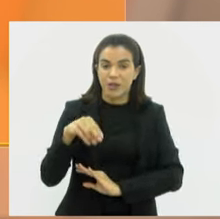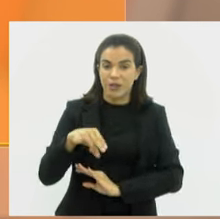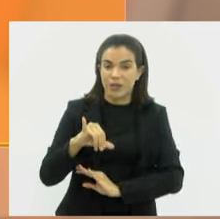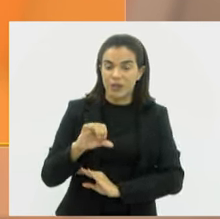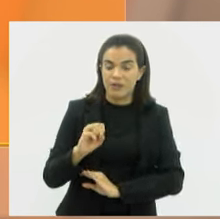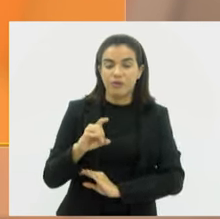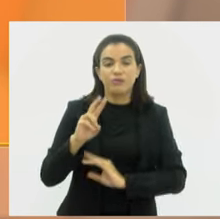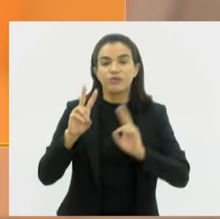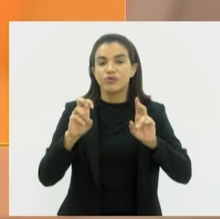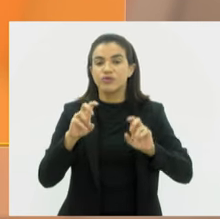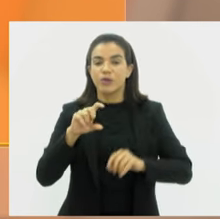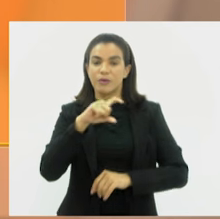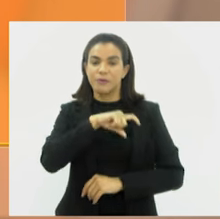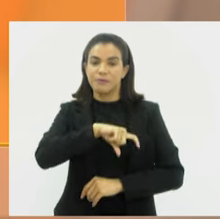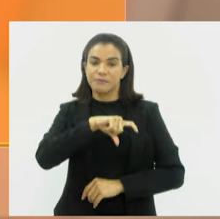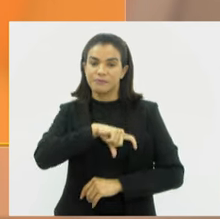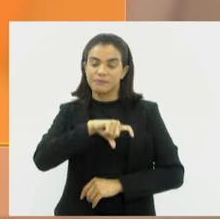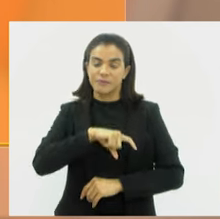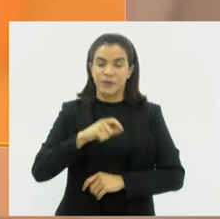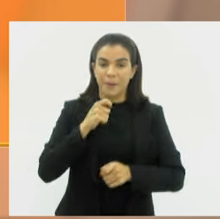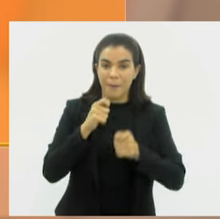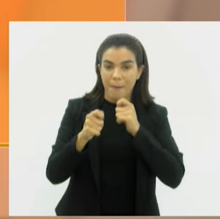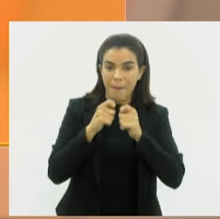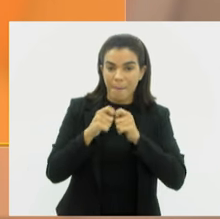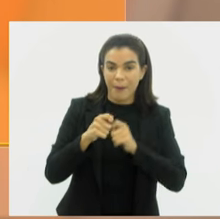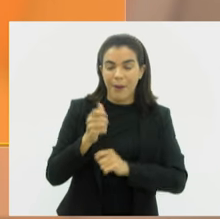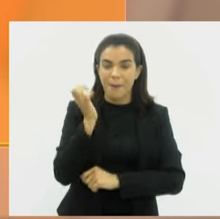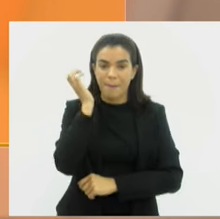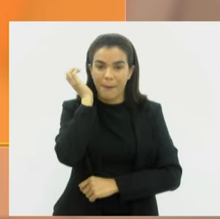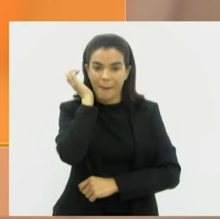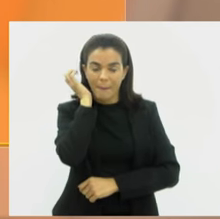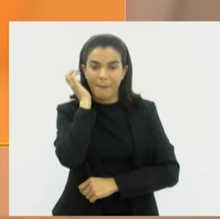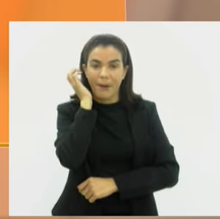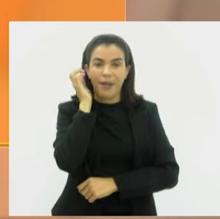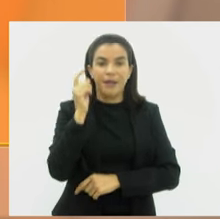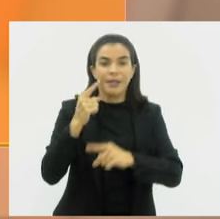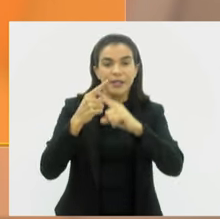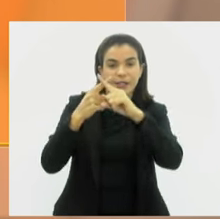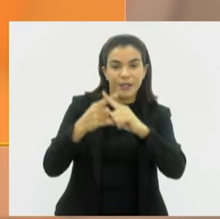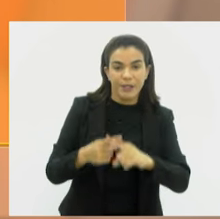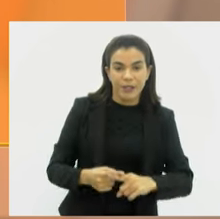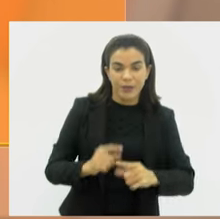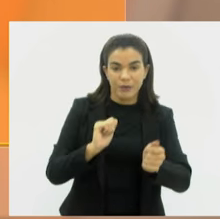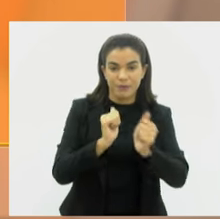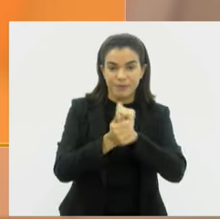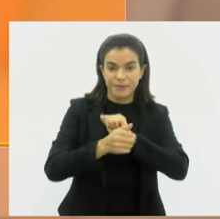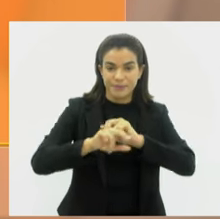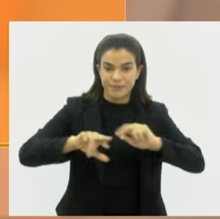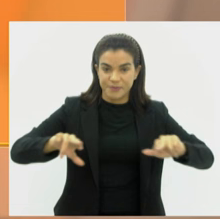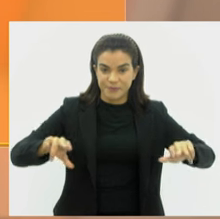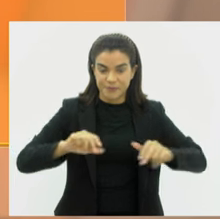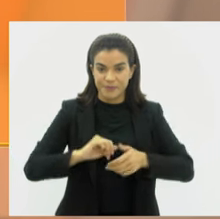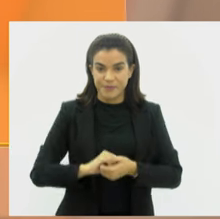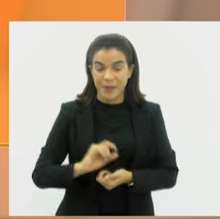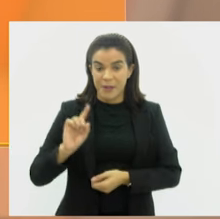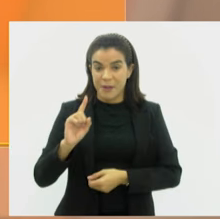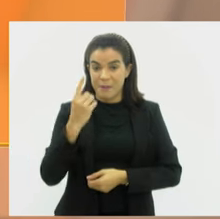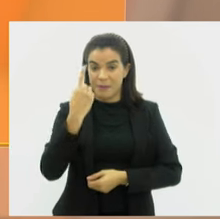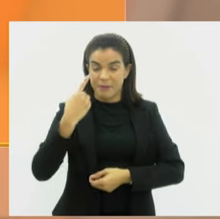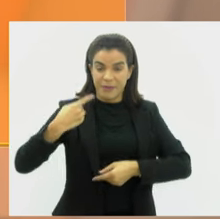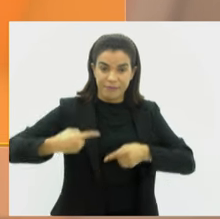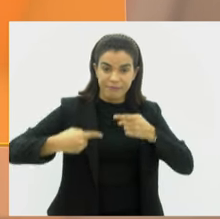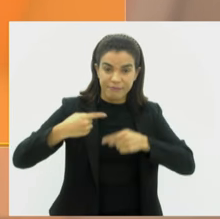sobre o credenciamento de jornalistas e radialistas em competições desportivas. E em primeira